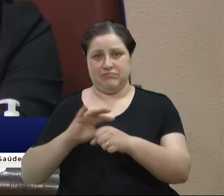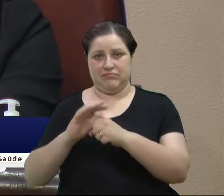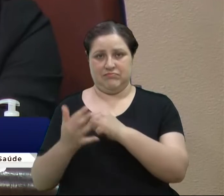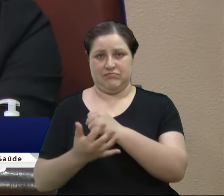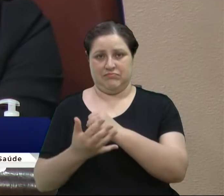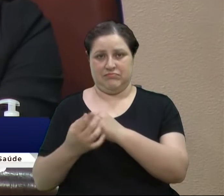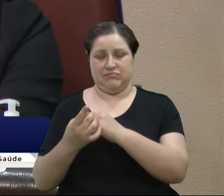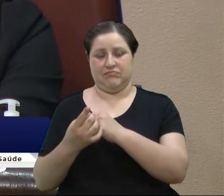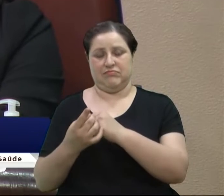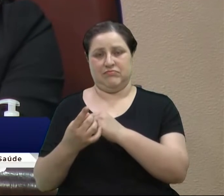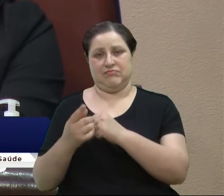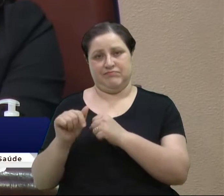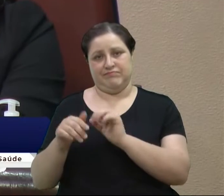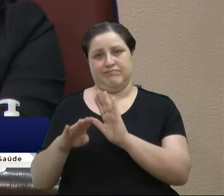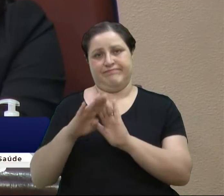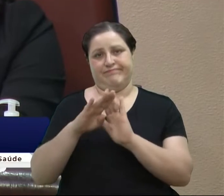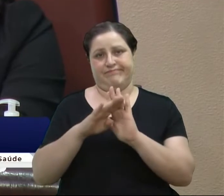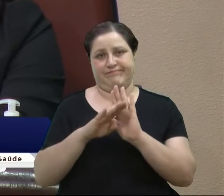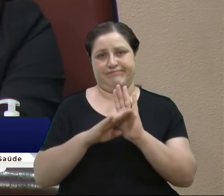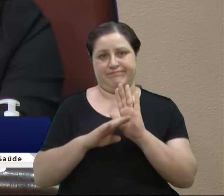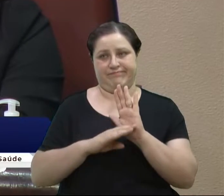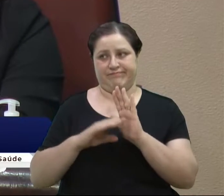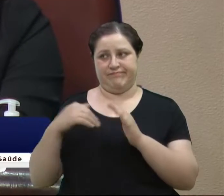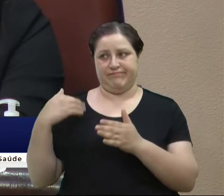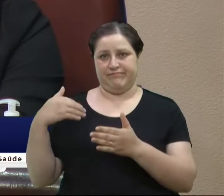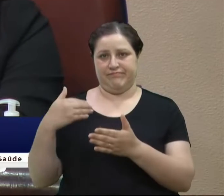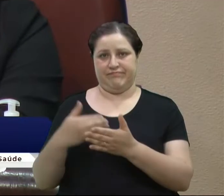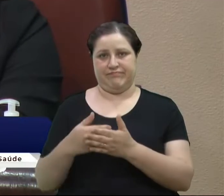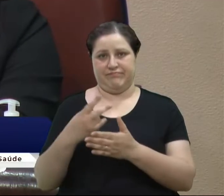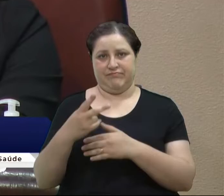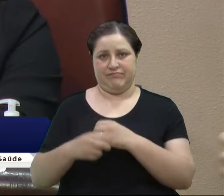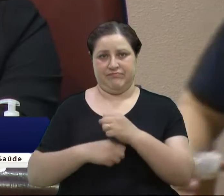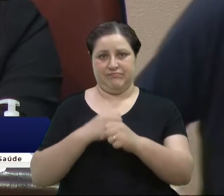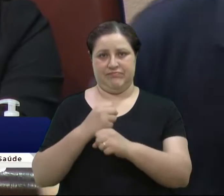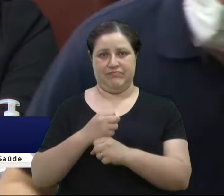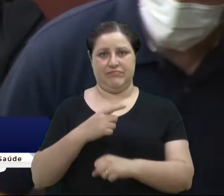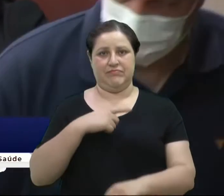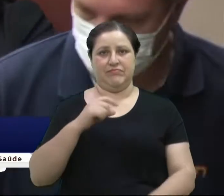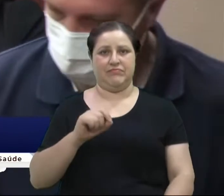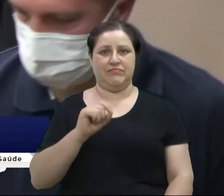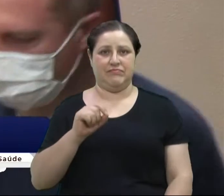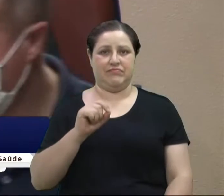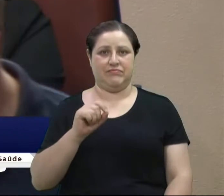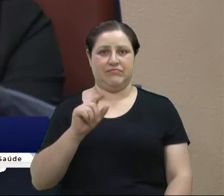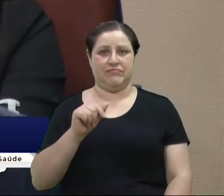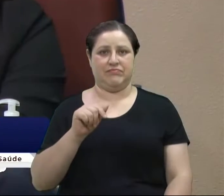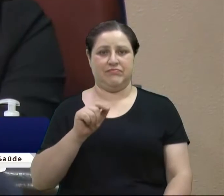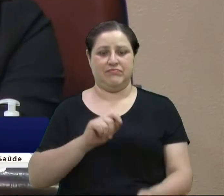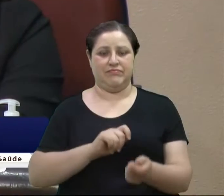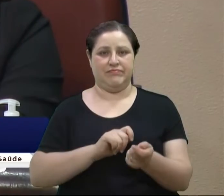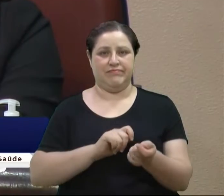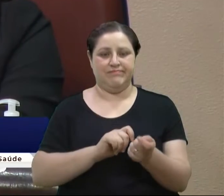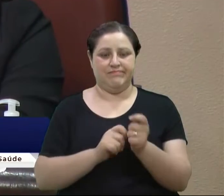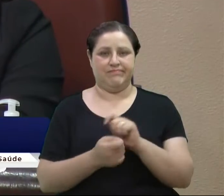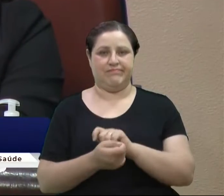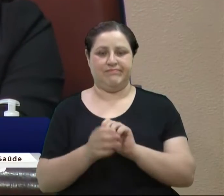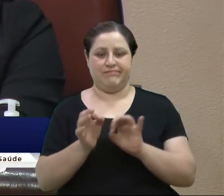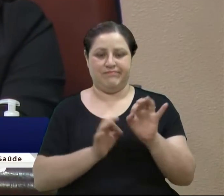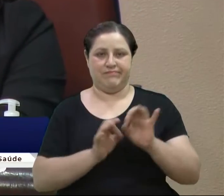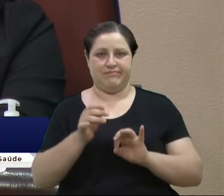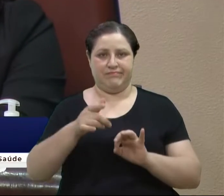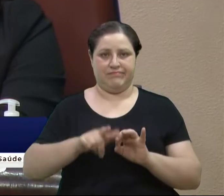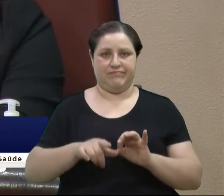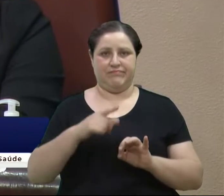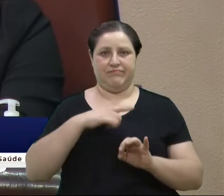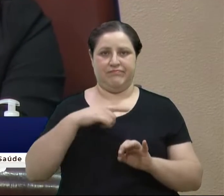foi a pauta, na verdade, desses dois anos, o que a gente teve é uma reprogramação. A gente tem uma portaria